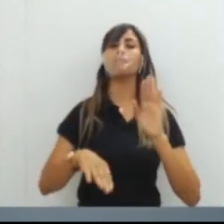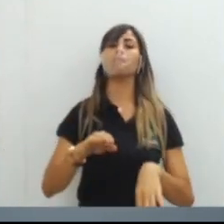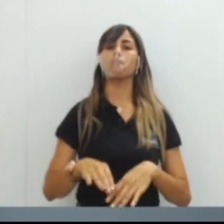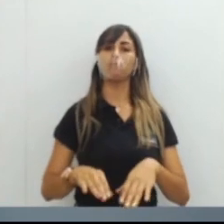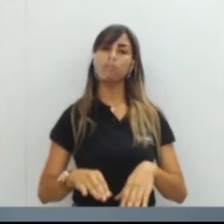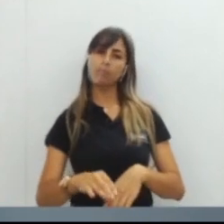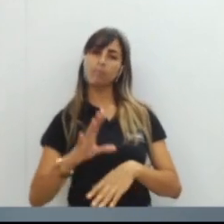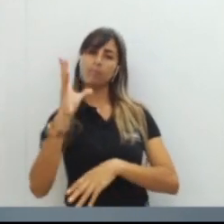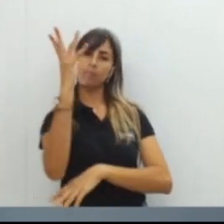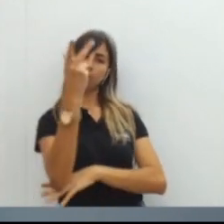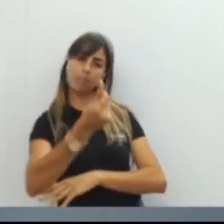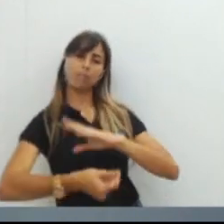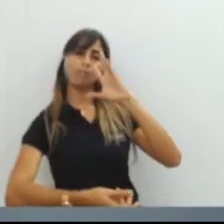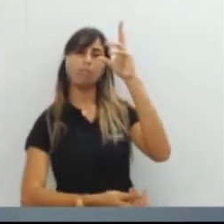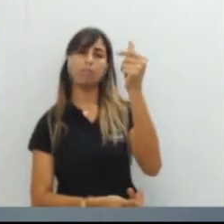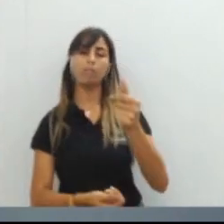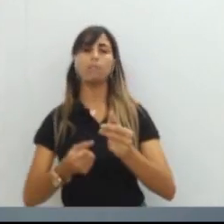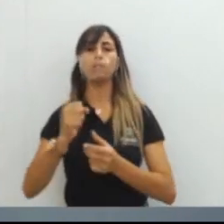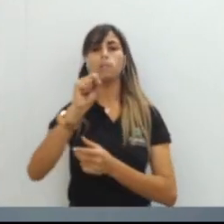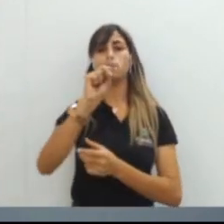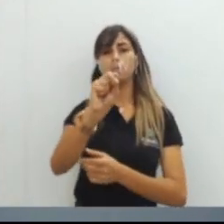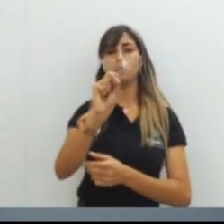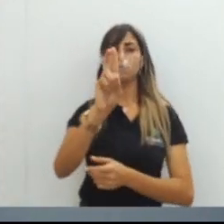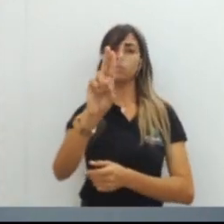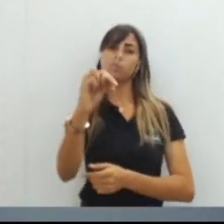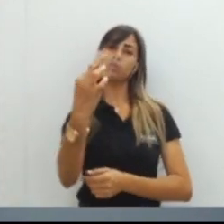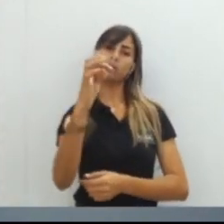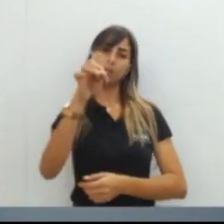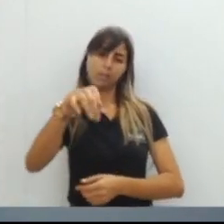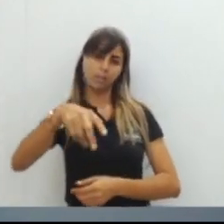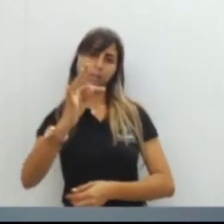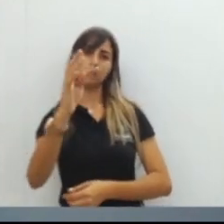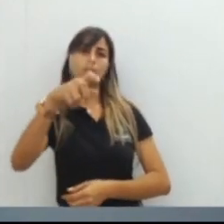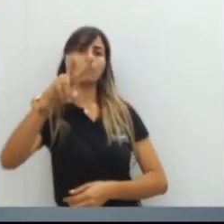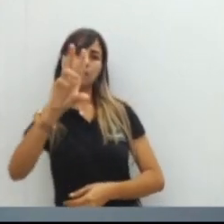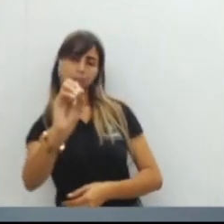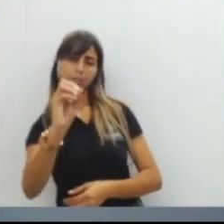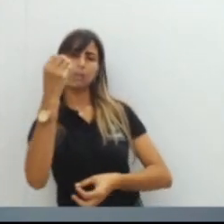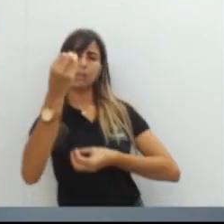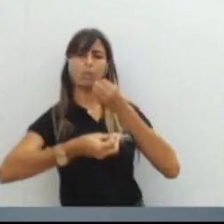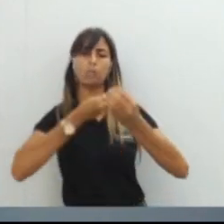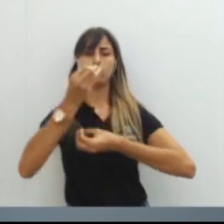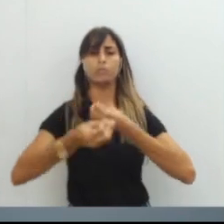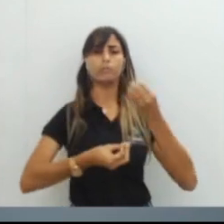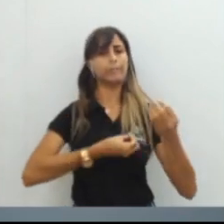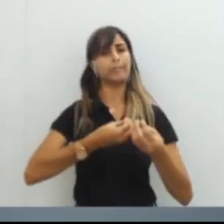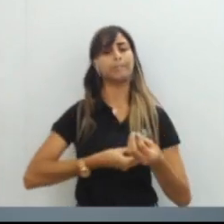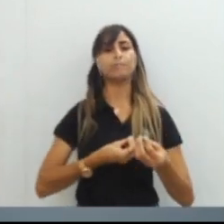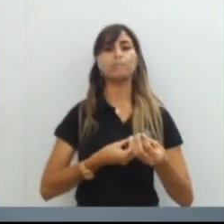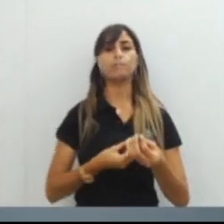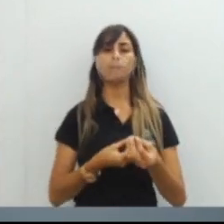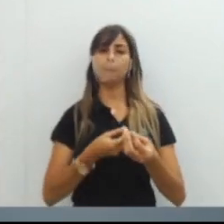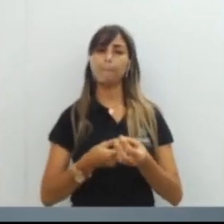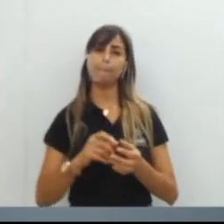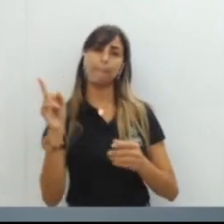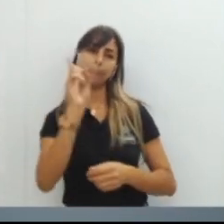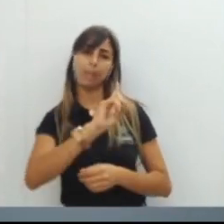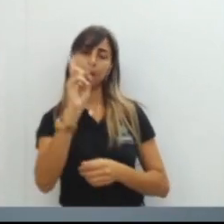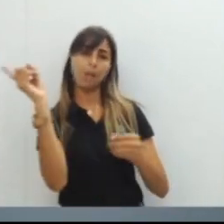viver de forma sustentável? É utilizar os recursos naturais sem destruir e preservando para